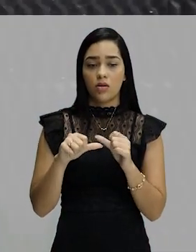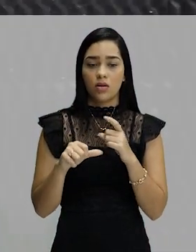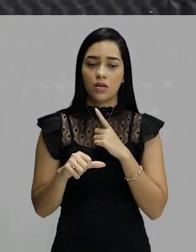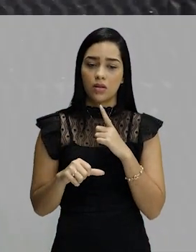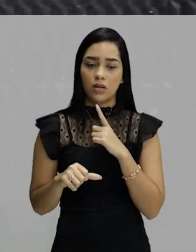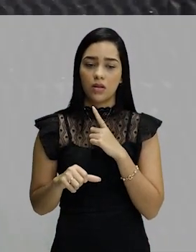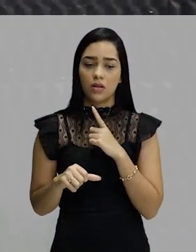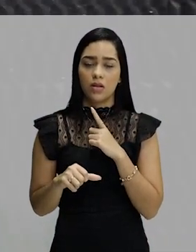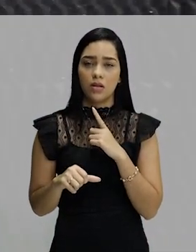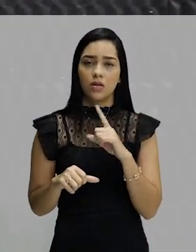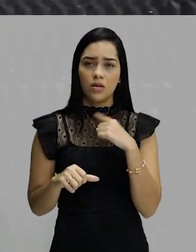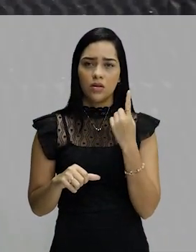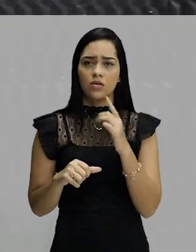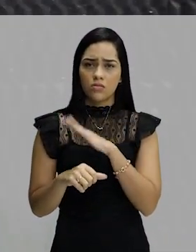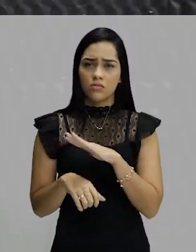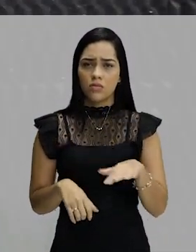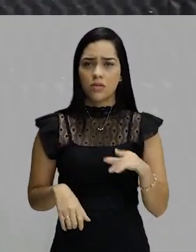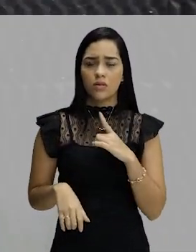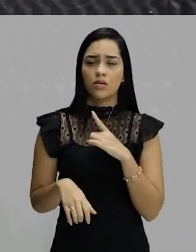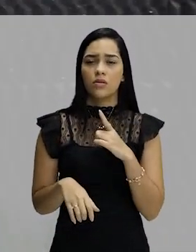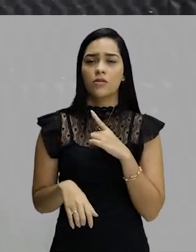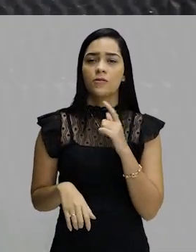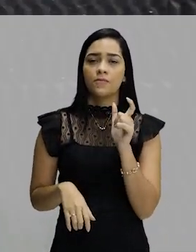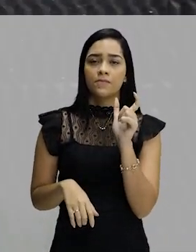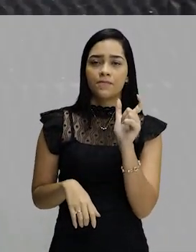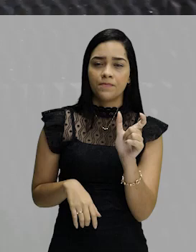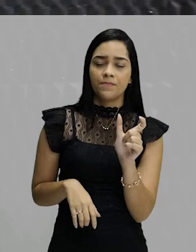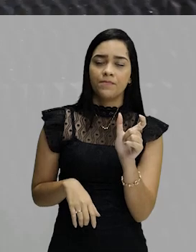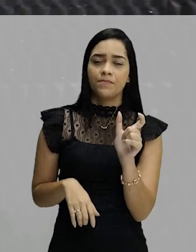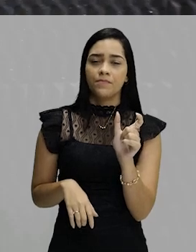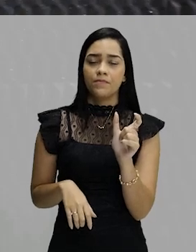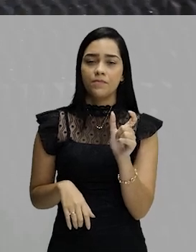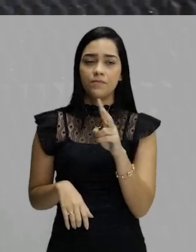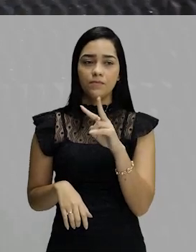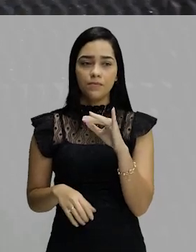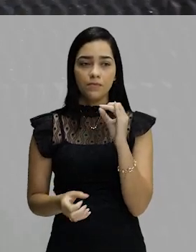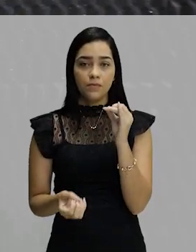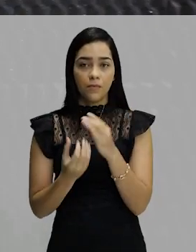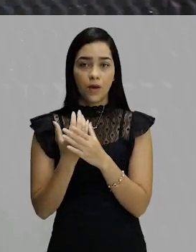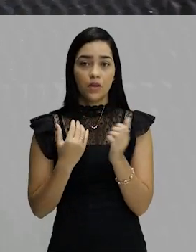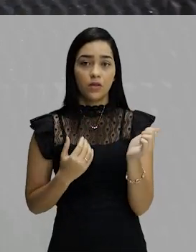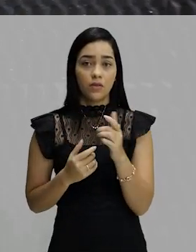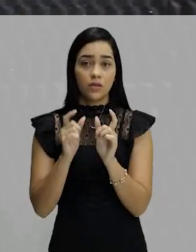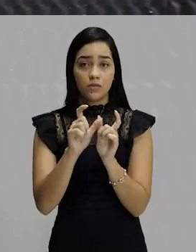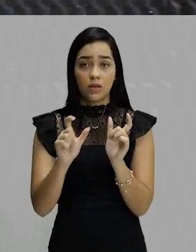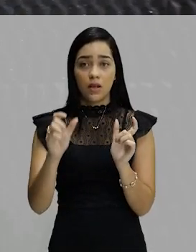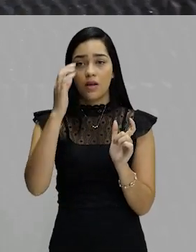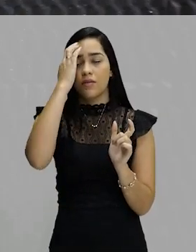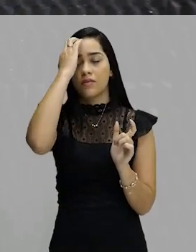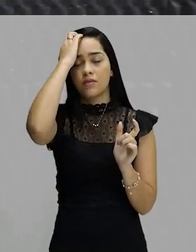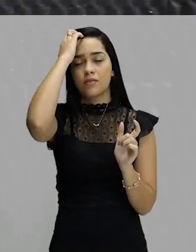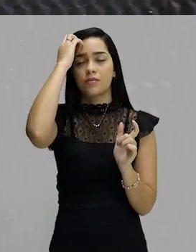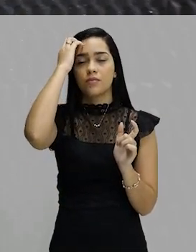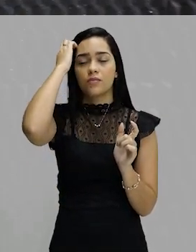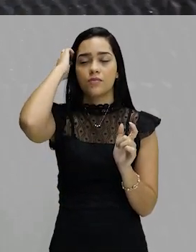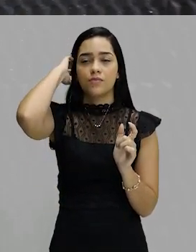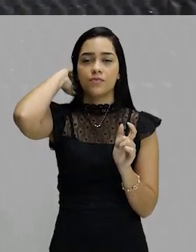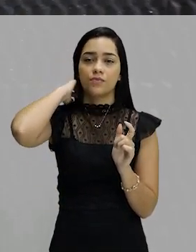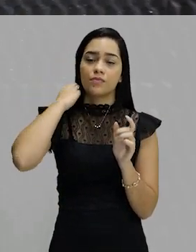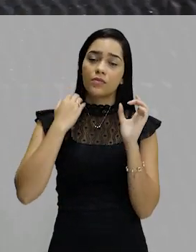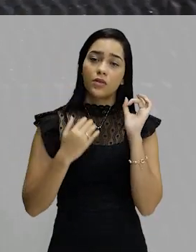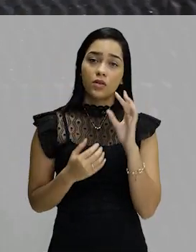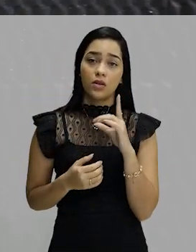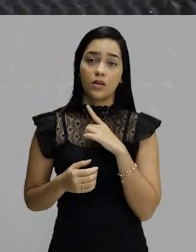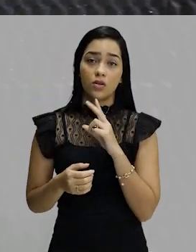brincadeira a gente fazia muito quando era criança, né? A gente colocava uma palavra e aí a gente ia formar novas palavras com as letras dessa palavra. Aí isso